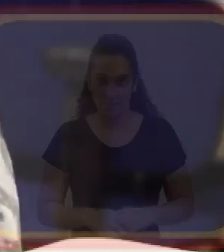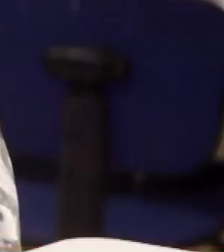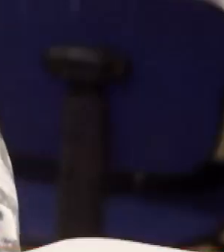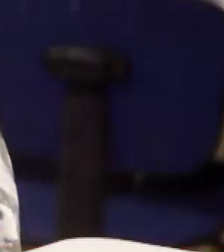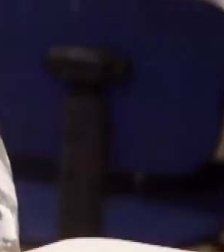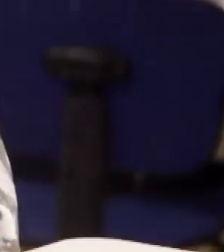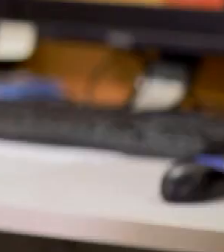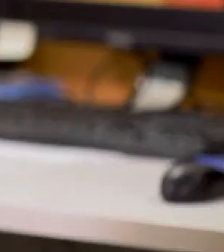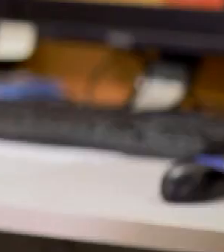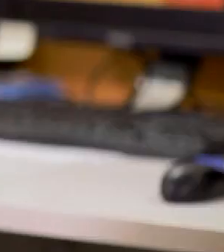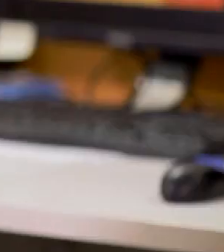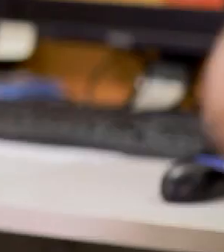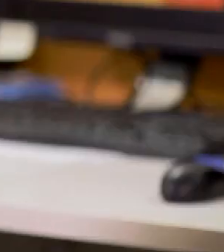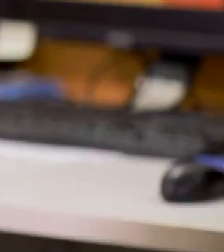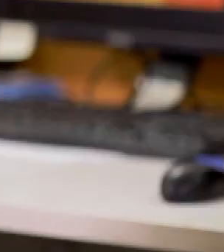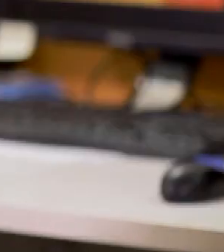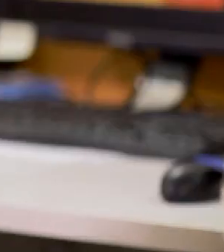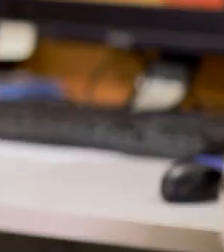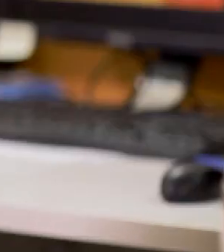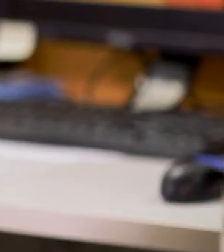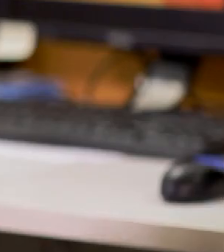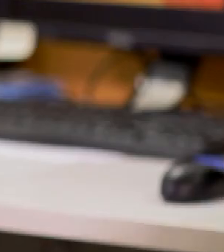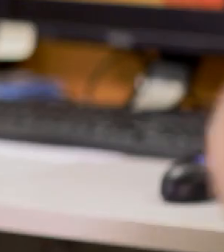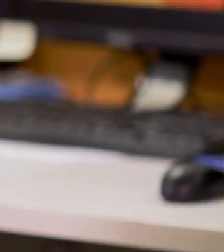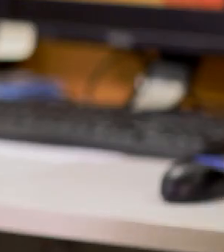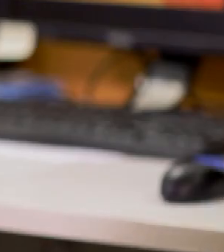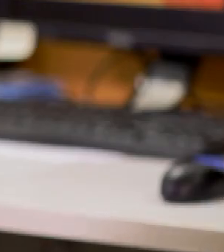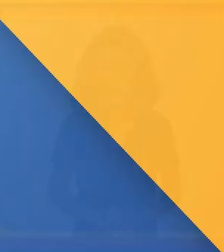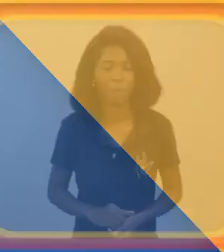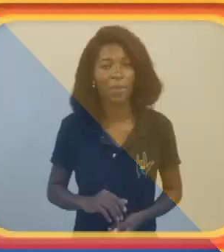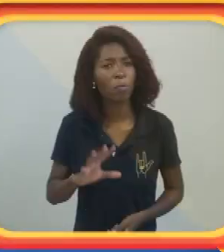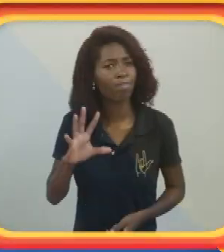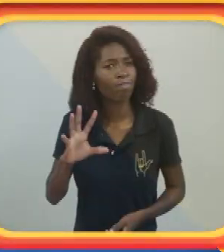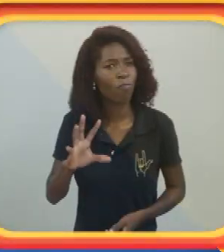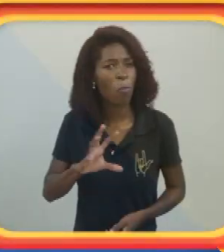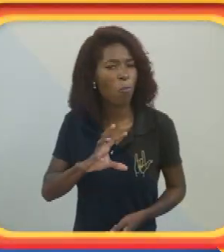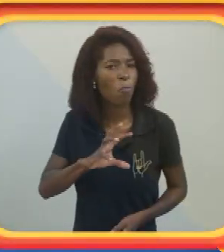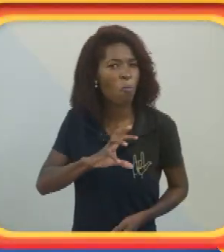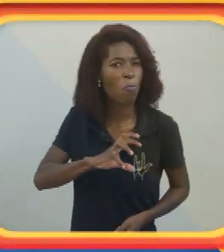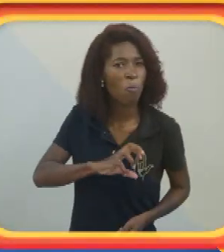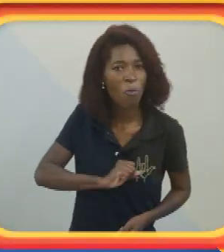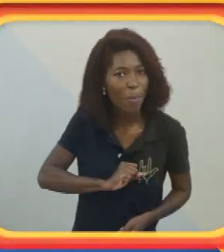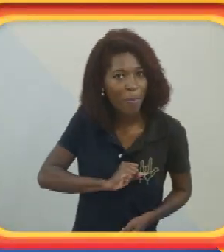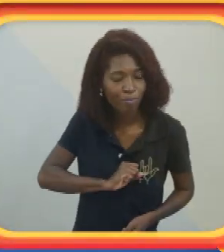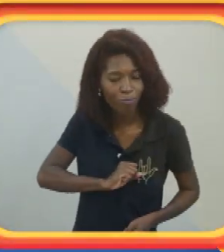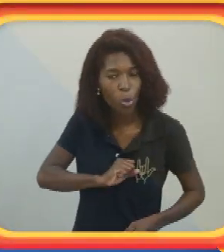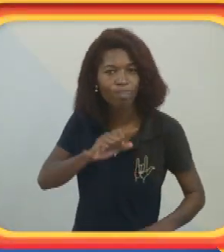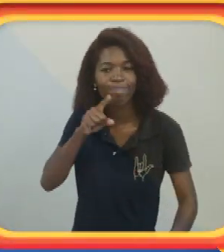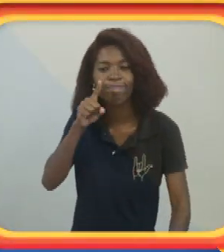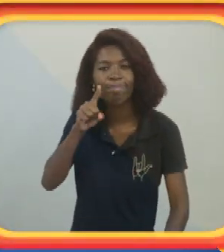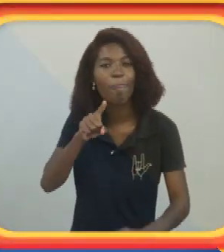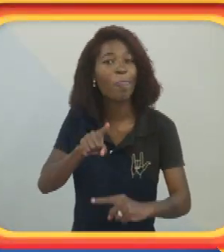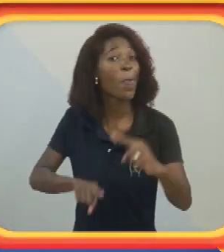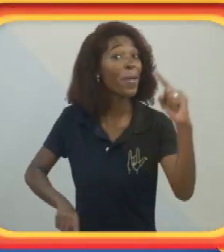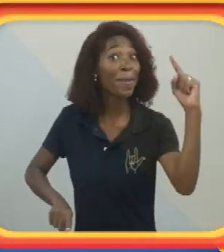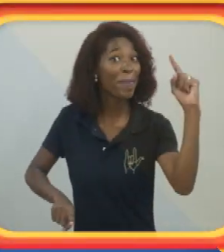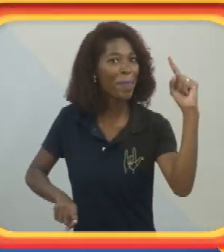aqui para mim é a felicidade plena. Vídeo de Cassiano em casa.